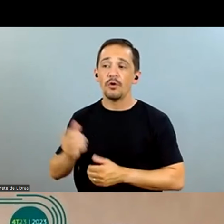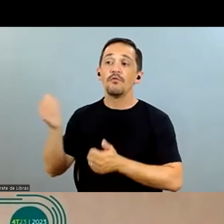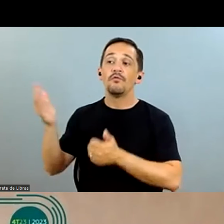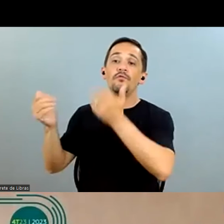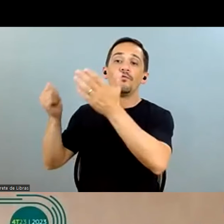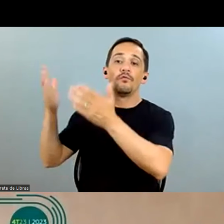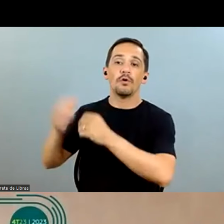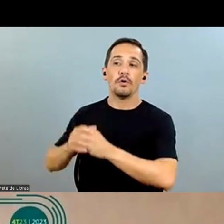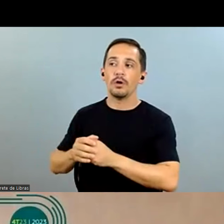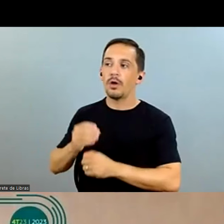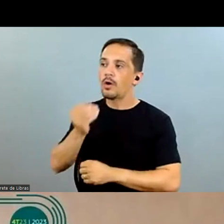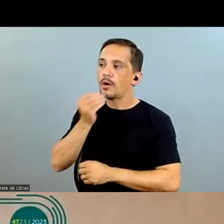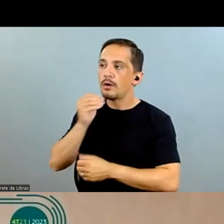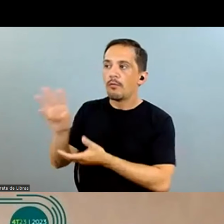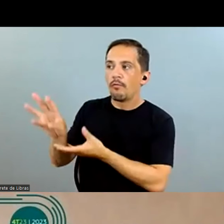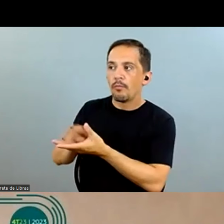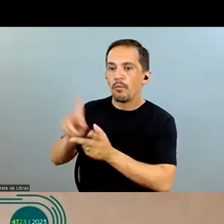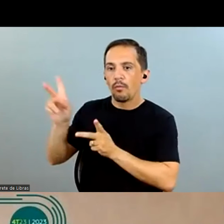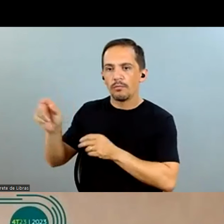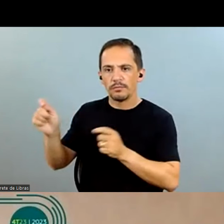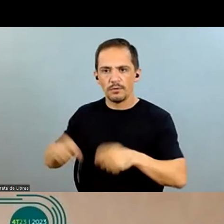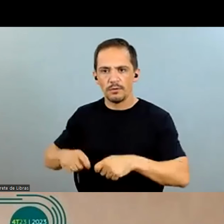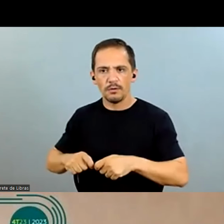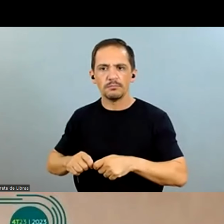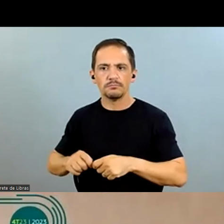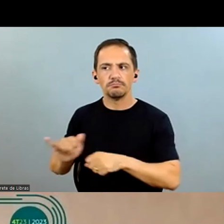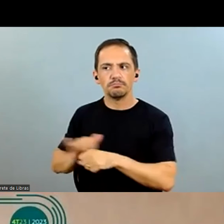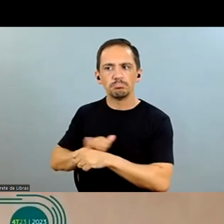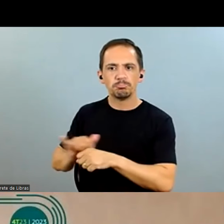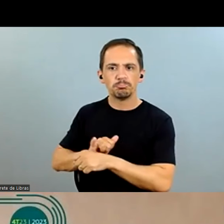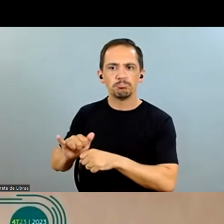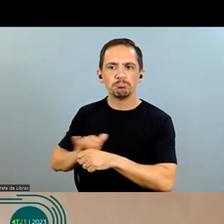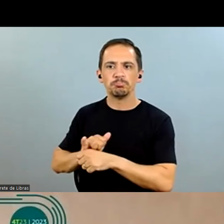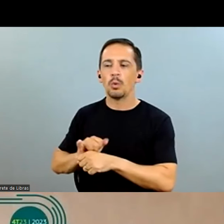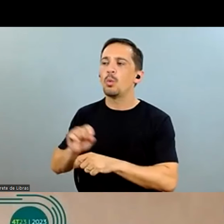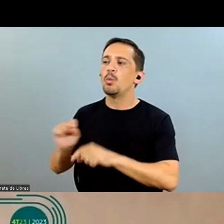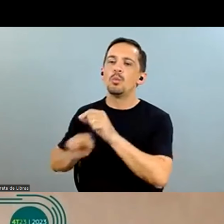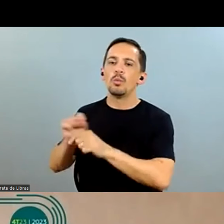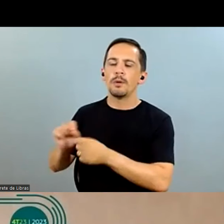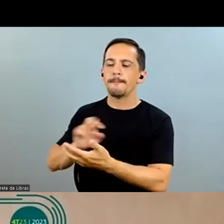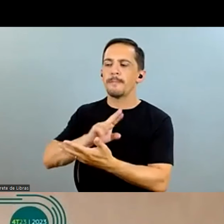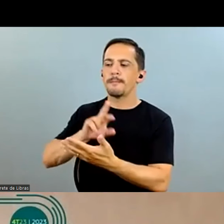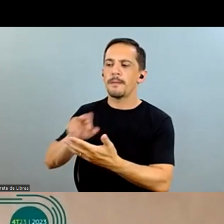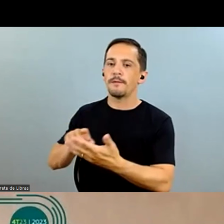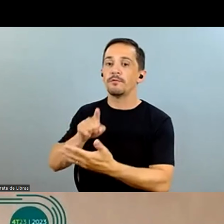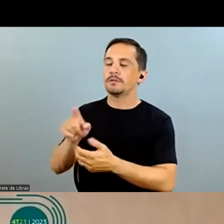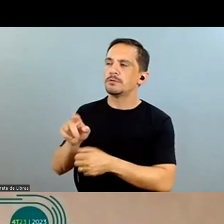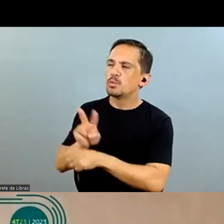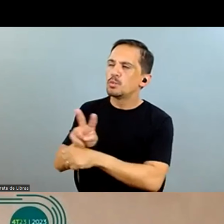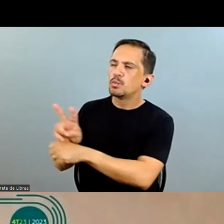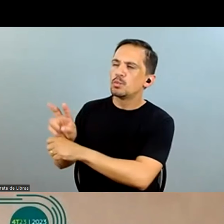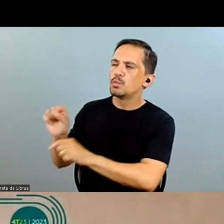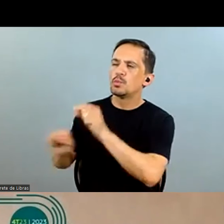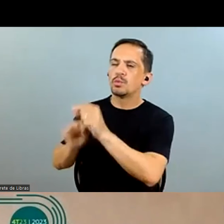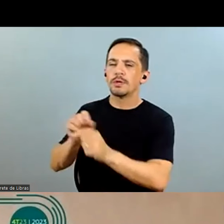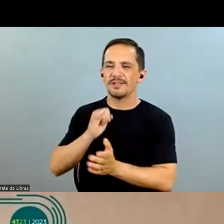novas possibilidades de negócio novas teses e novas soluções e quais dessas opções estratégicas estão sendo observadas com maior atenção pela Irani em